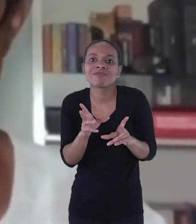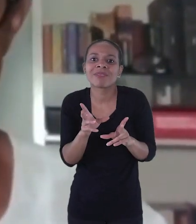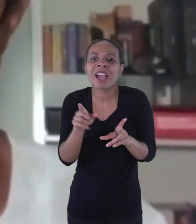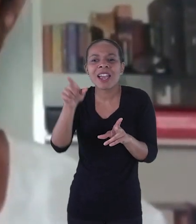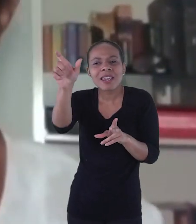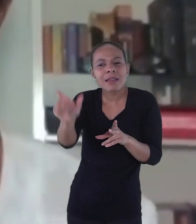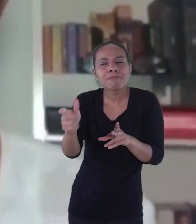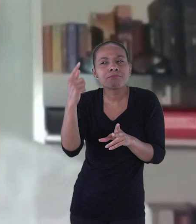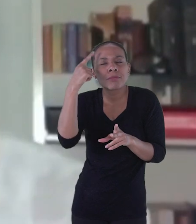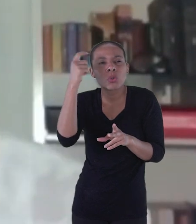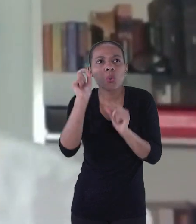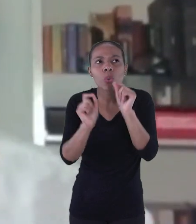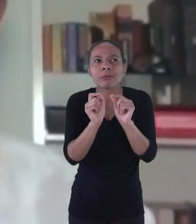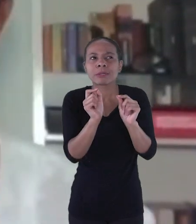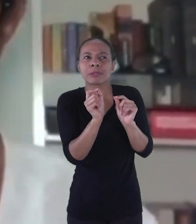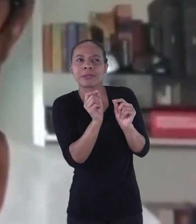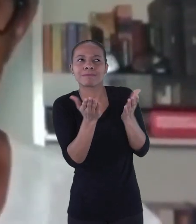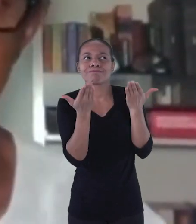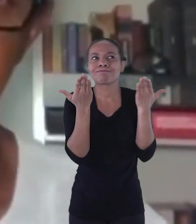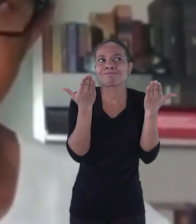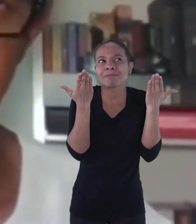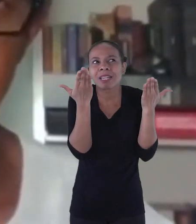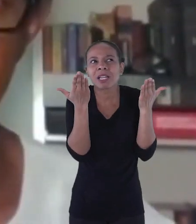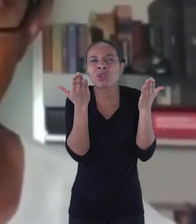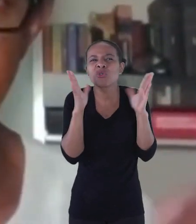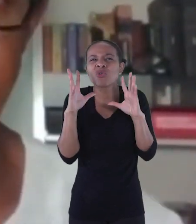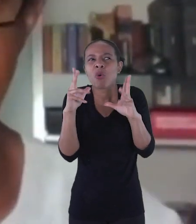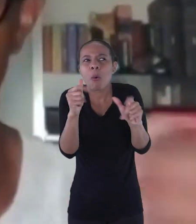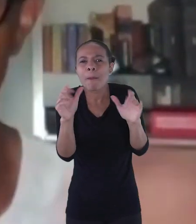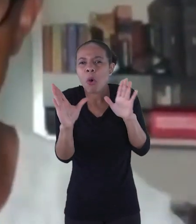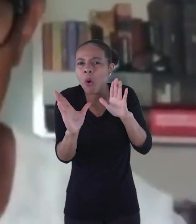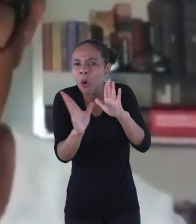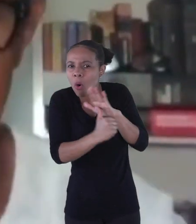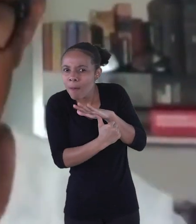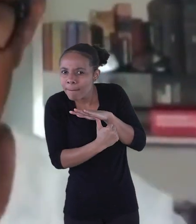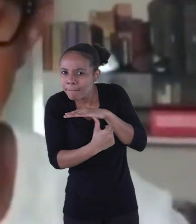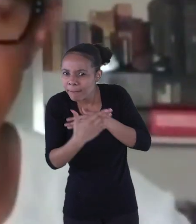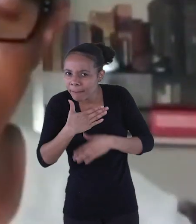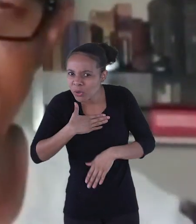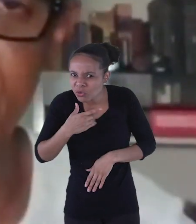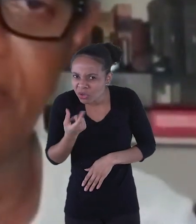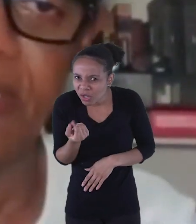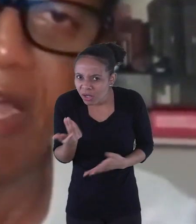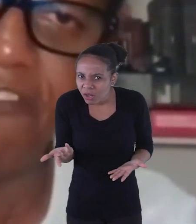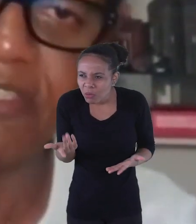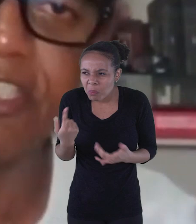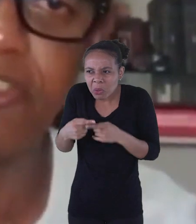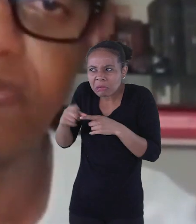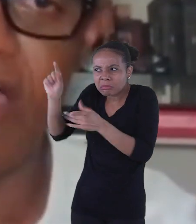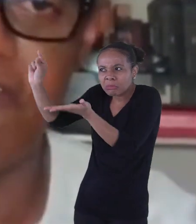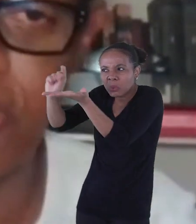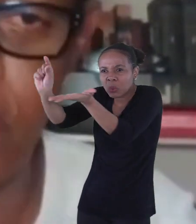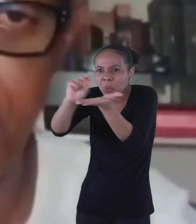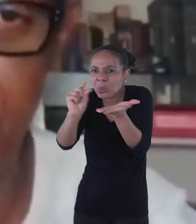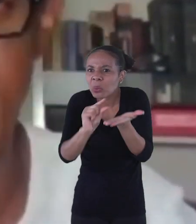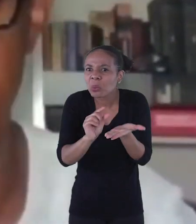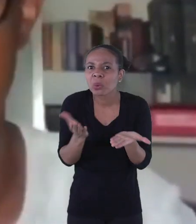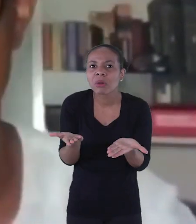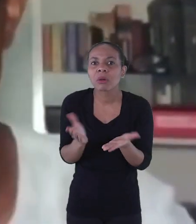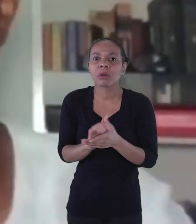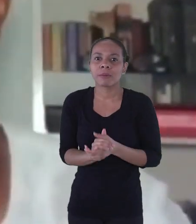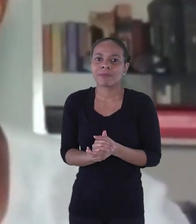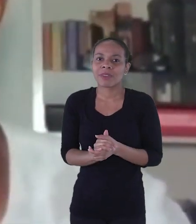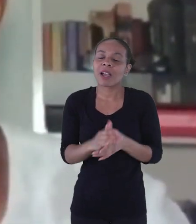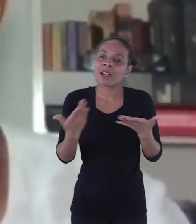dela, né? Inclusive Oldário Dantas. E aí chegou uma hora que houve um embate muito grande. A Francisco Alves rompeu